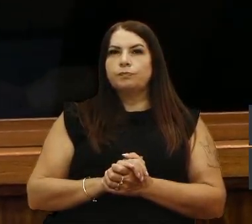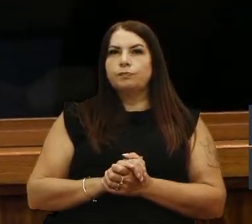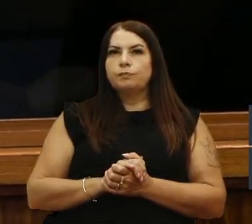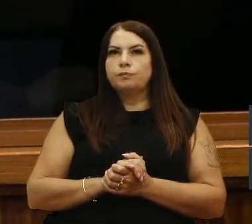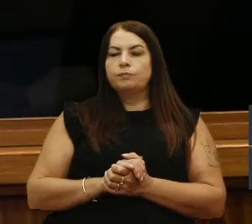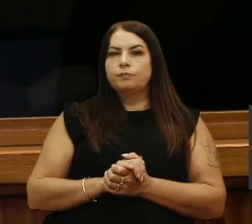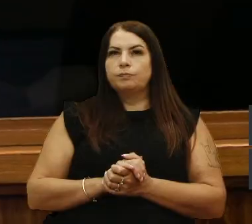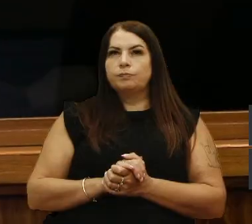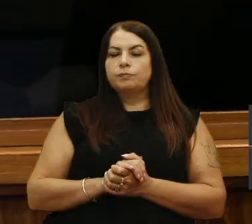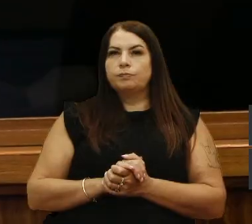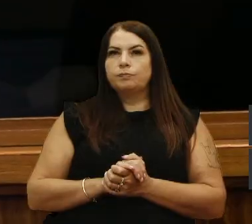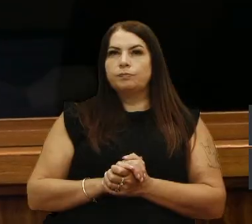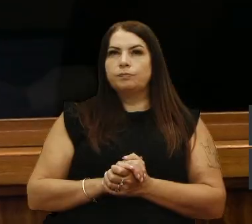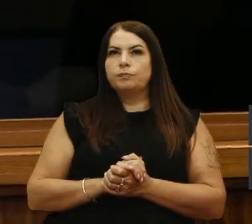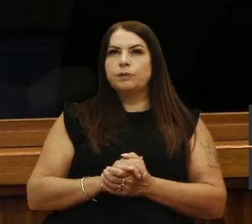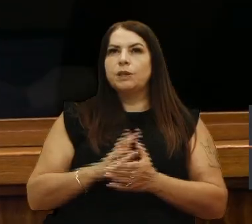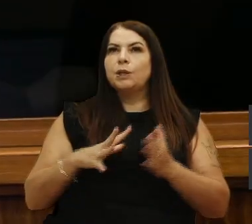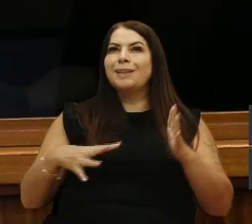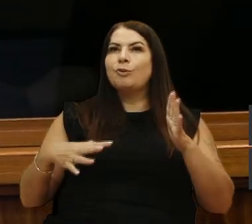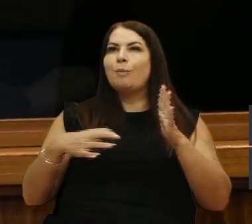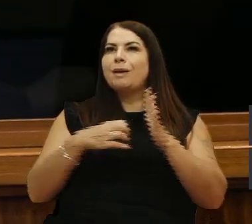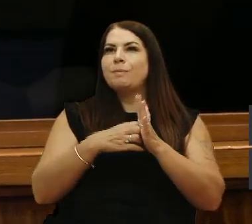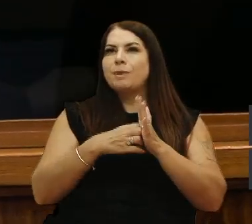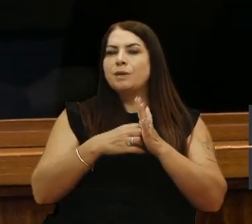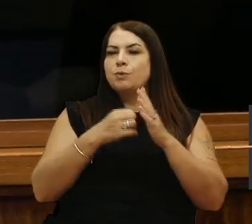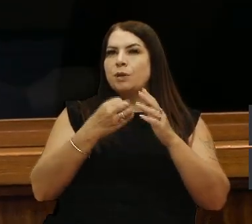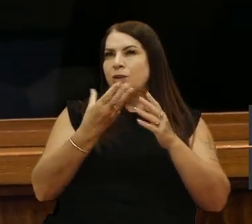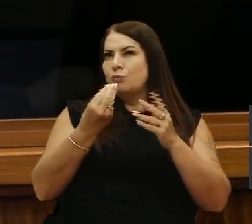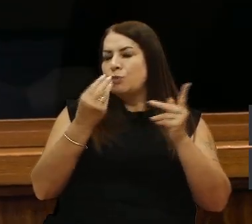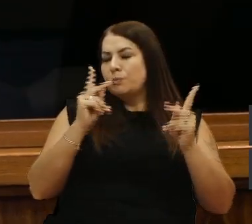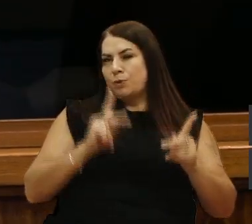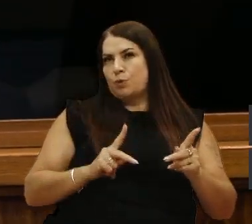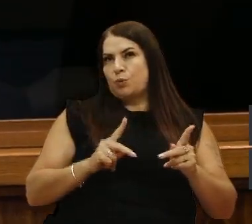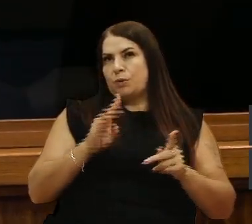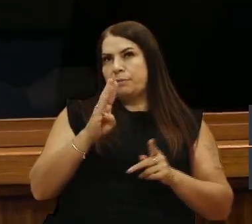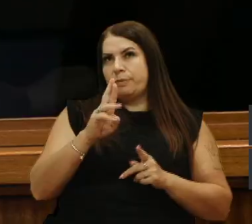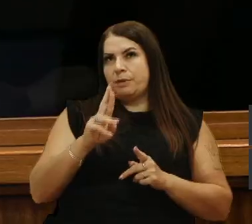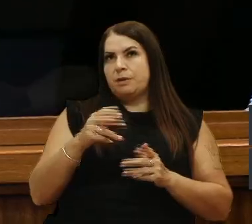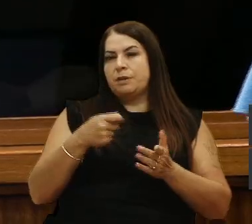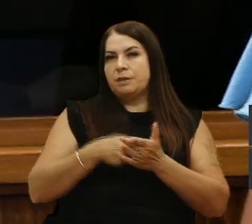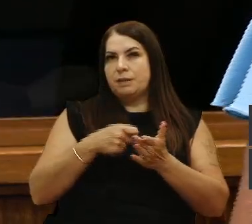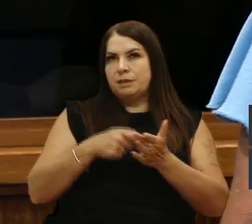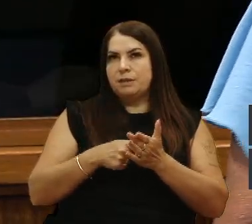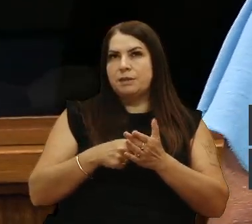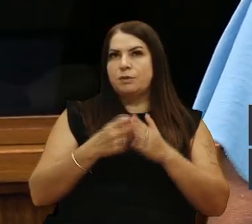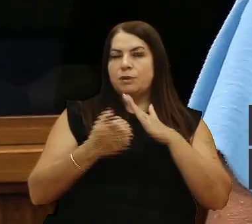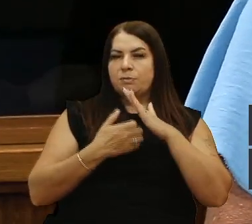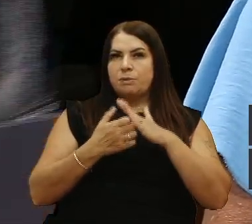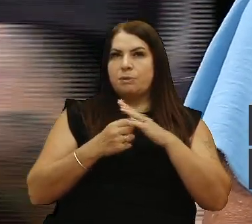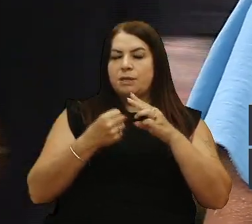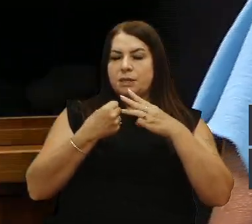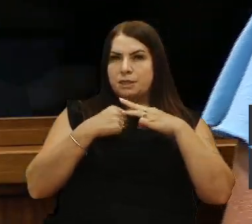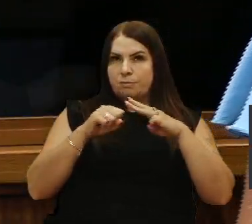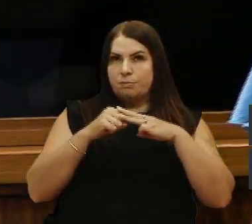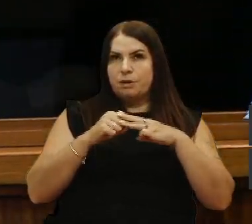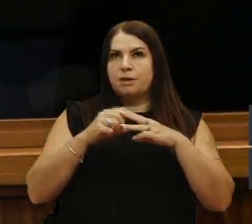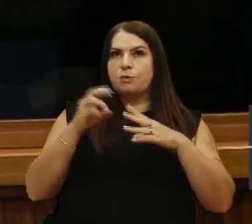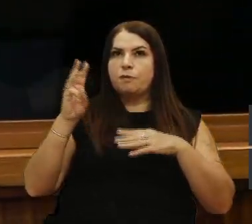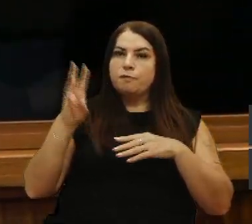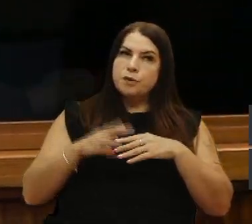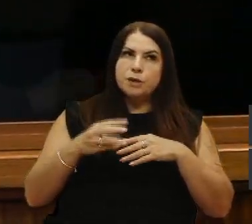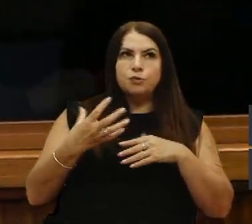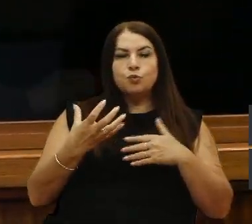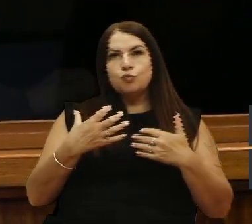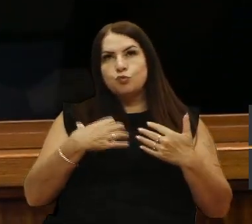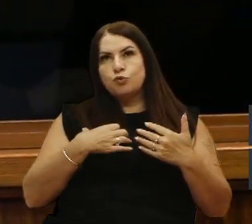atropelamento de muitas pessoas na BR. Nós já tentamos com a empresa São Marcos, com a Visat, alguma forma